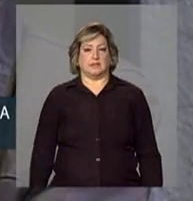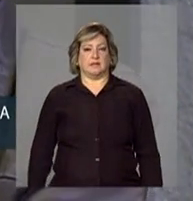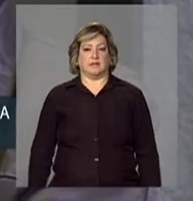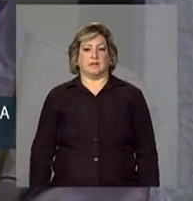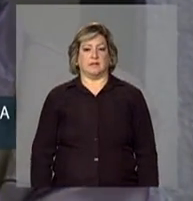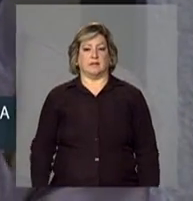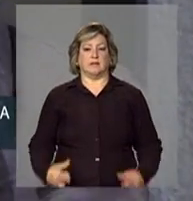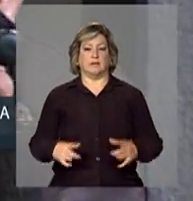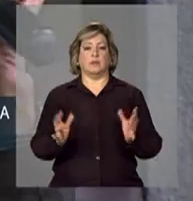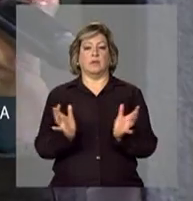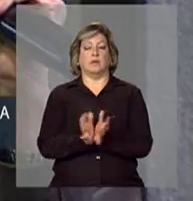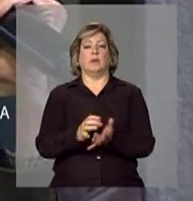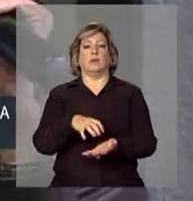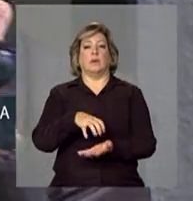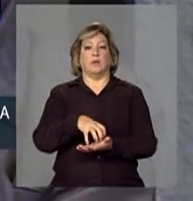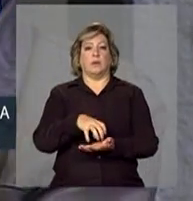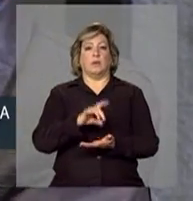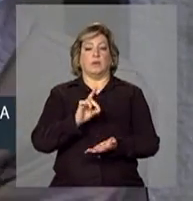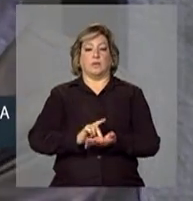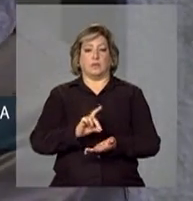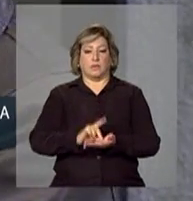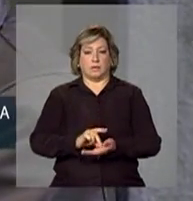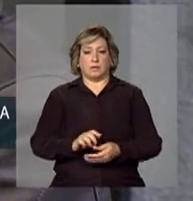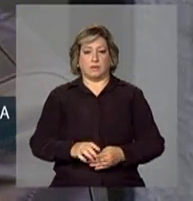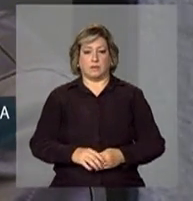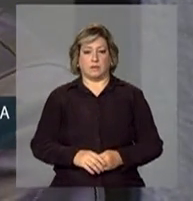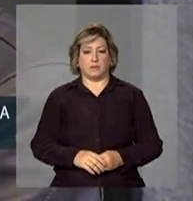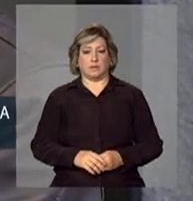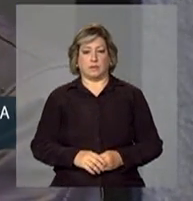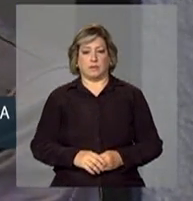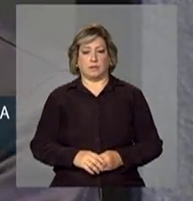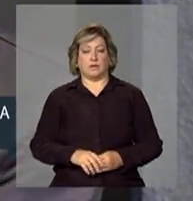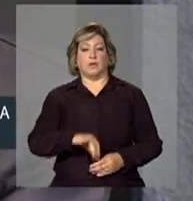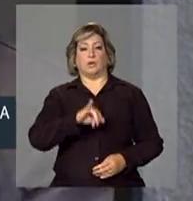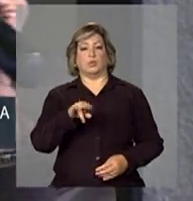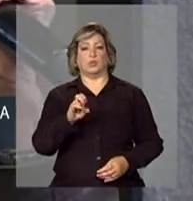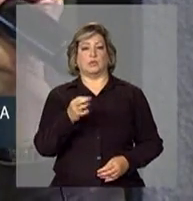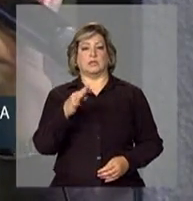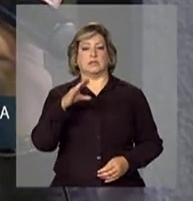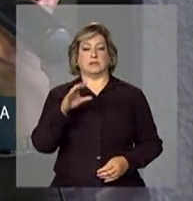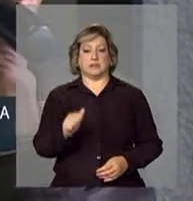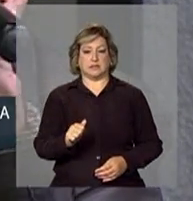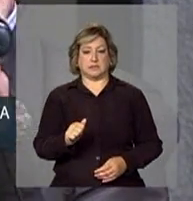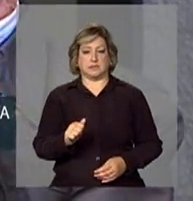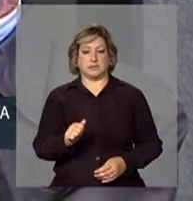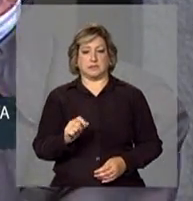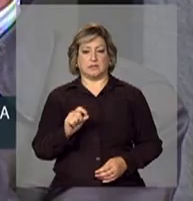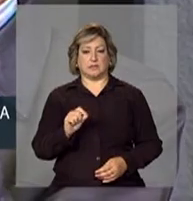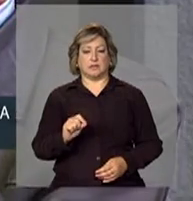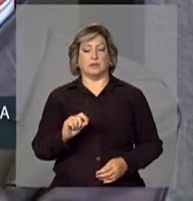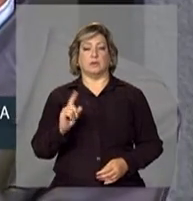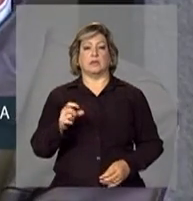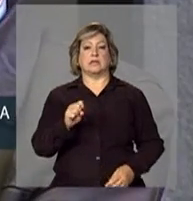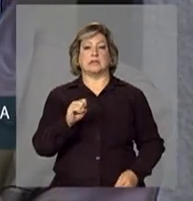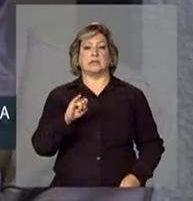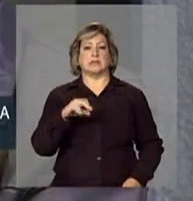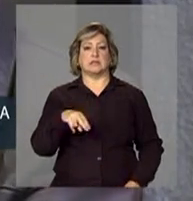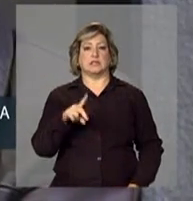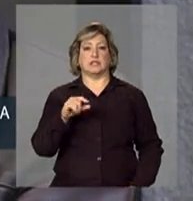da Comissão da Verdade e Justiça do Sindicato